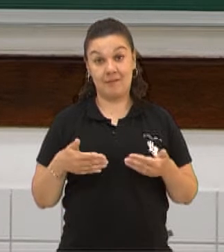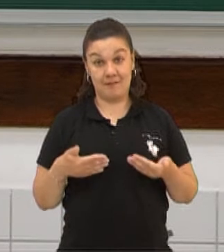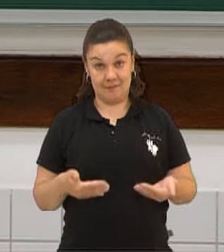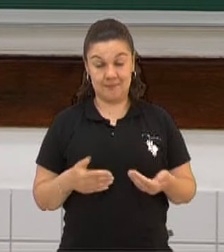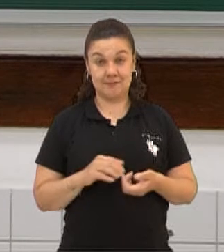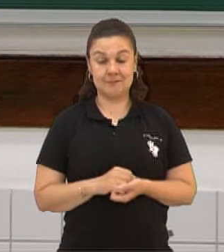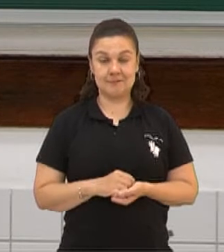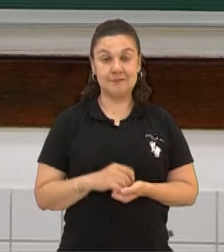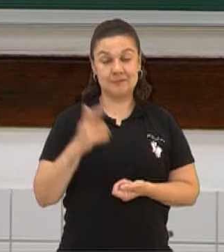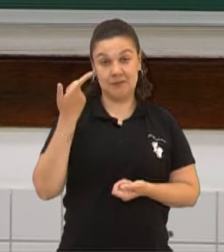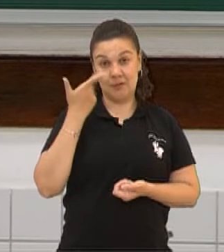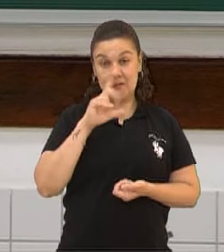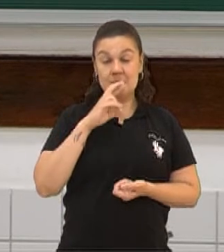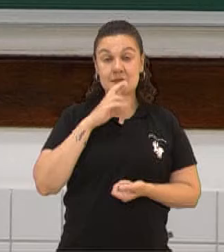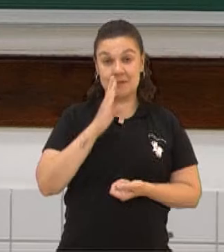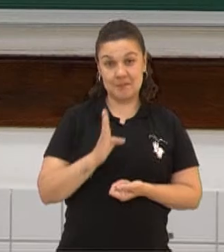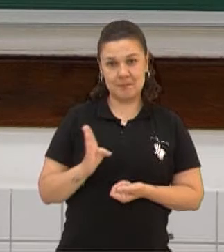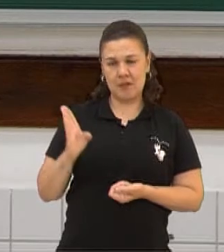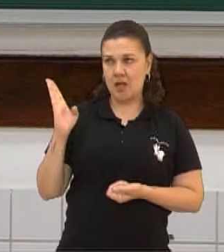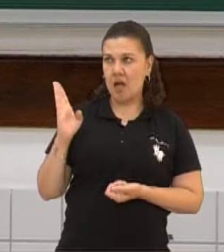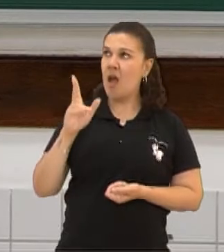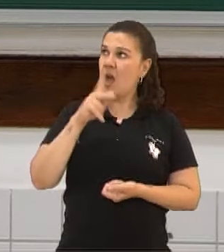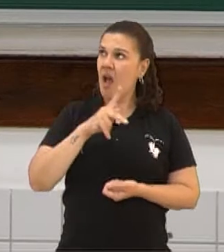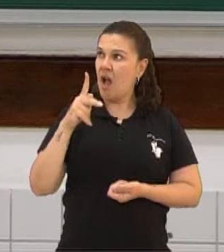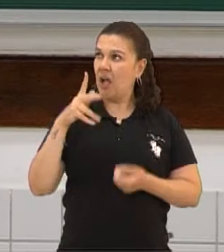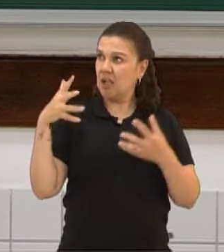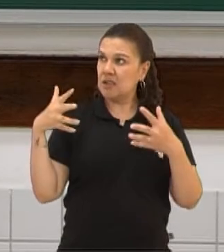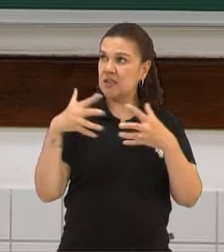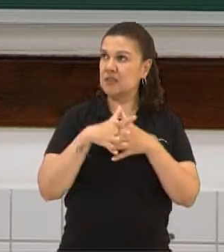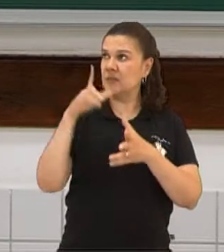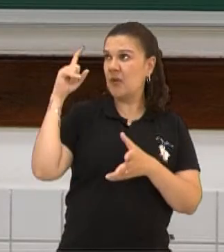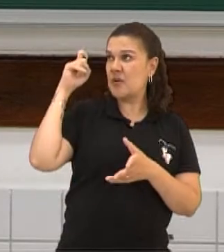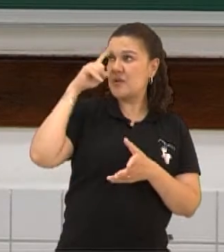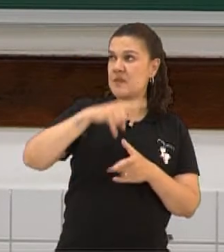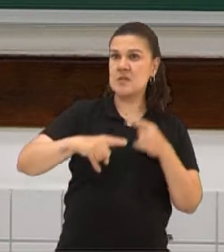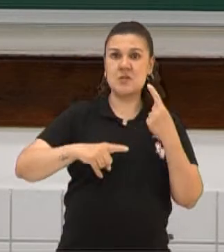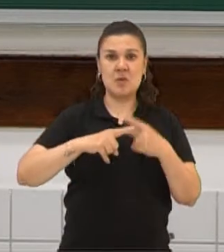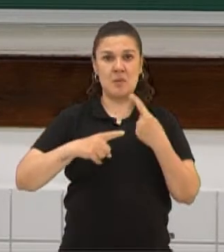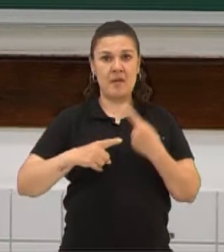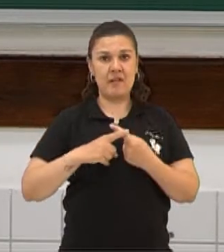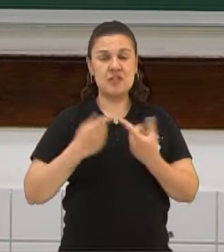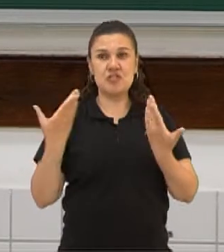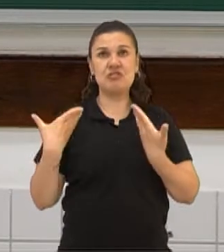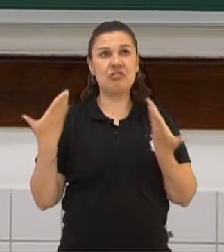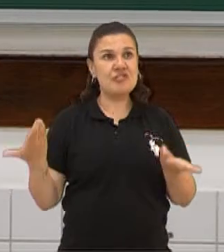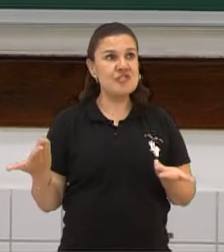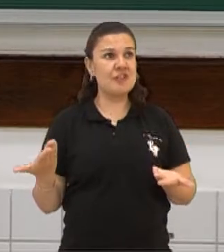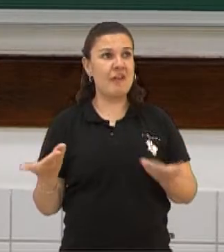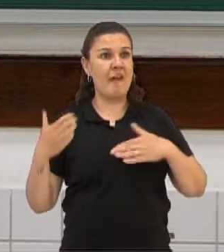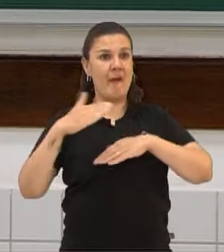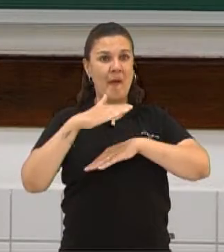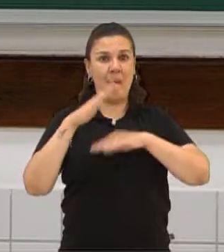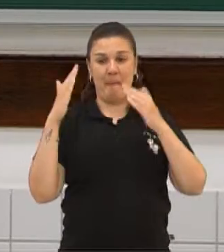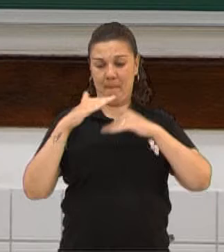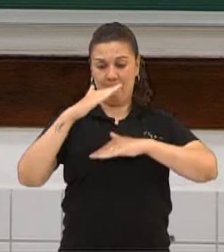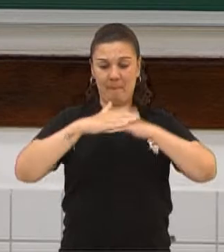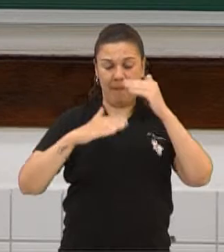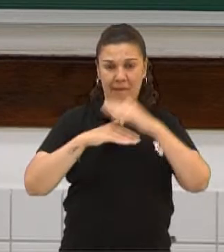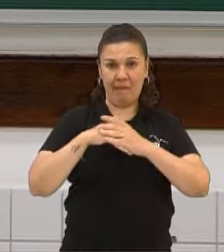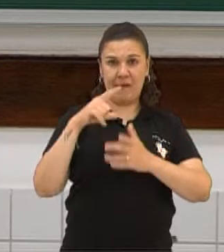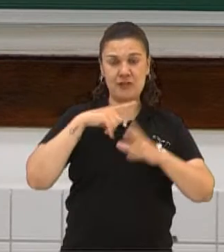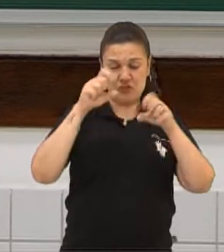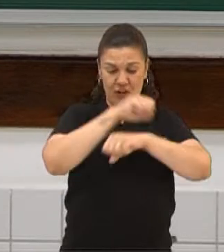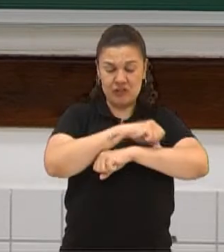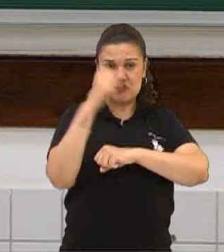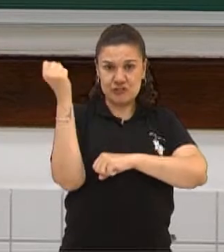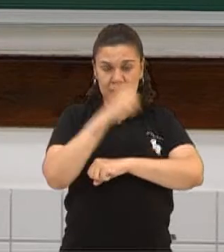E aí, conseguiram? Prof, ficou um pouco difícil, por quê? Porque eu tinha parede e tinha janela, não entendi muito bem o que